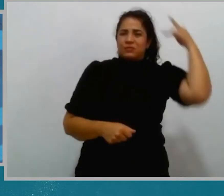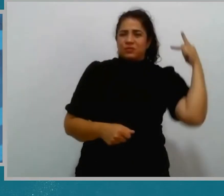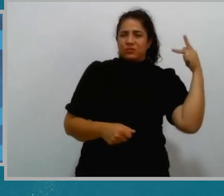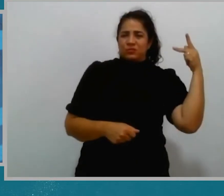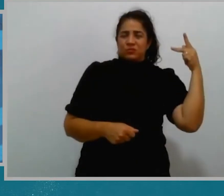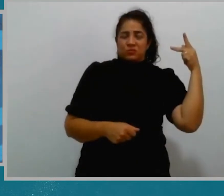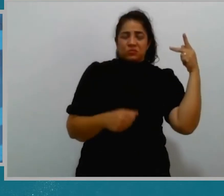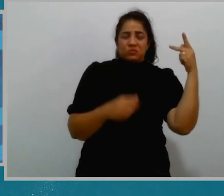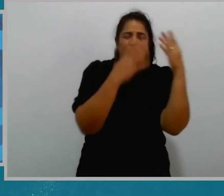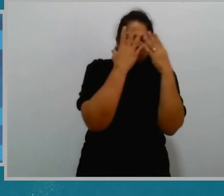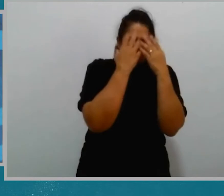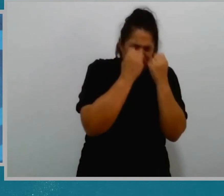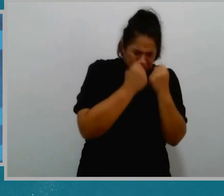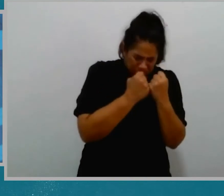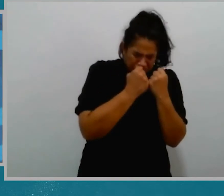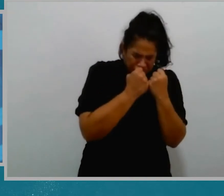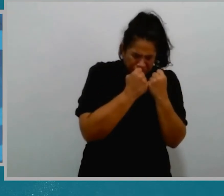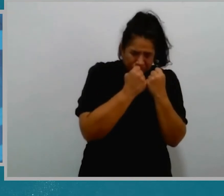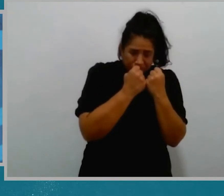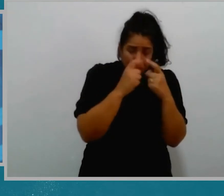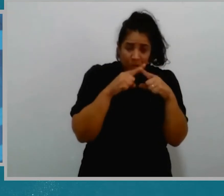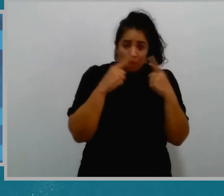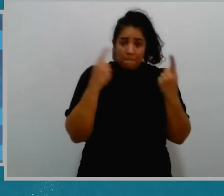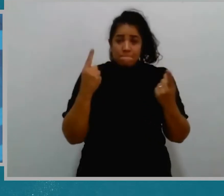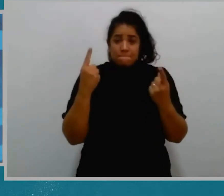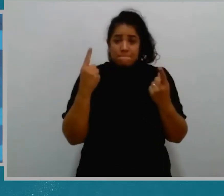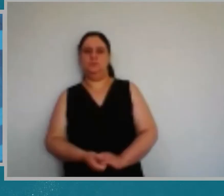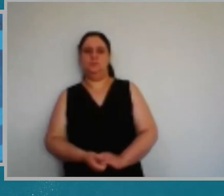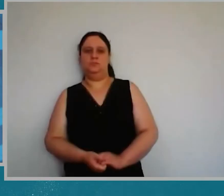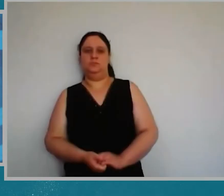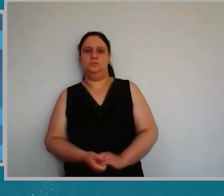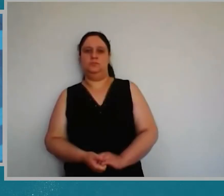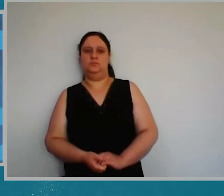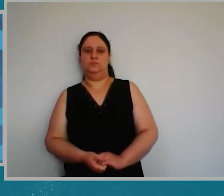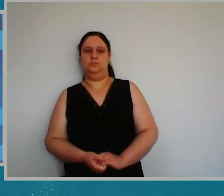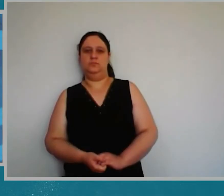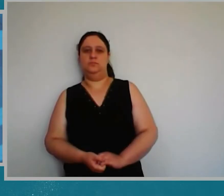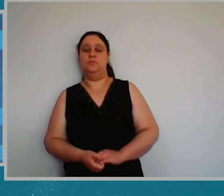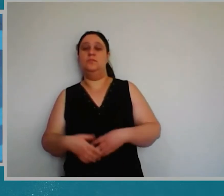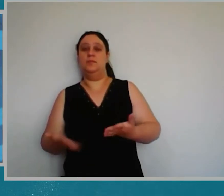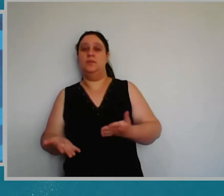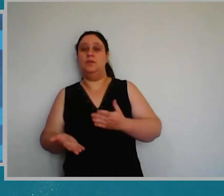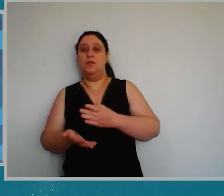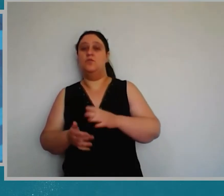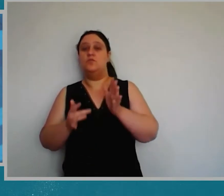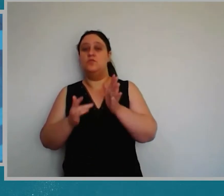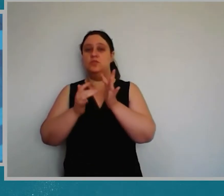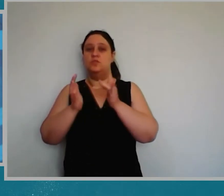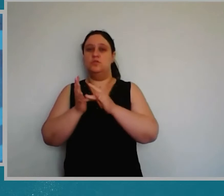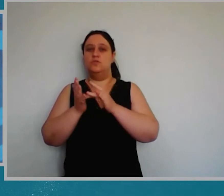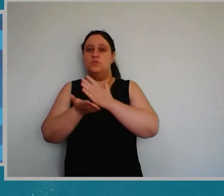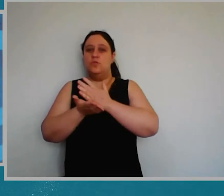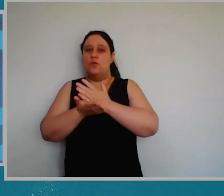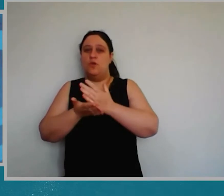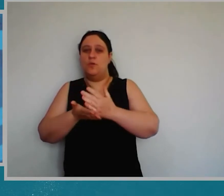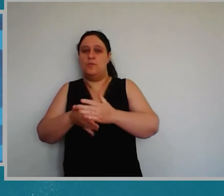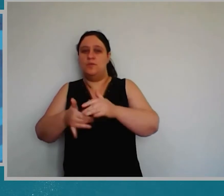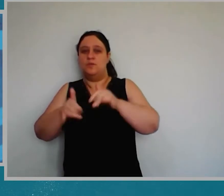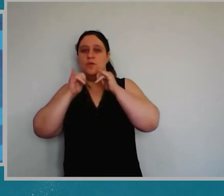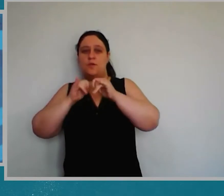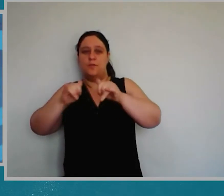resplandeceu-lhes a luz com a chegada do Rei. Daí por diante passou Jesus a pregar e a